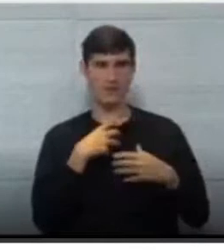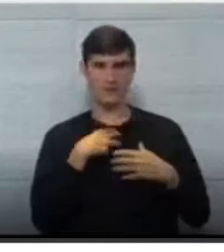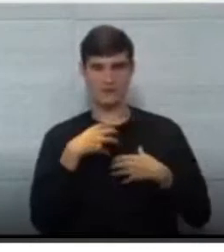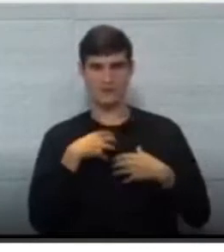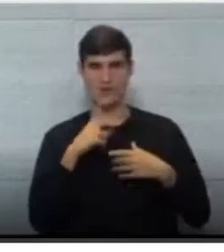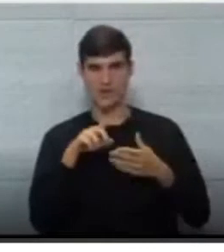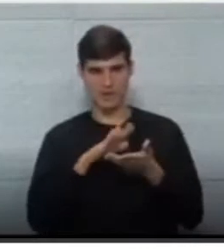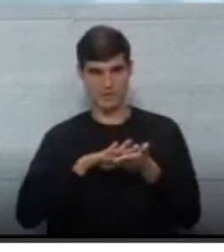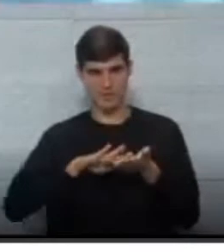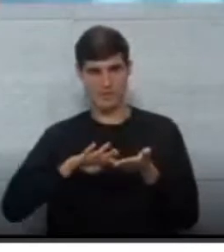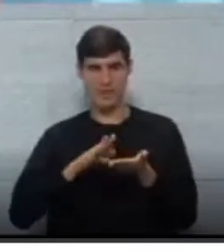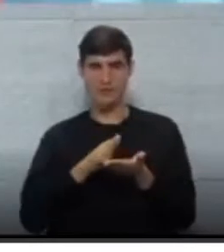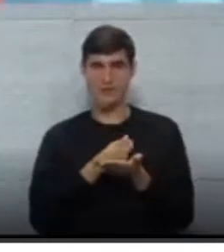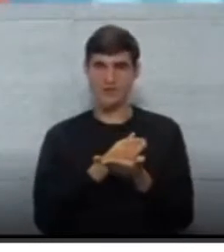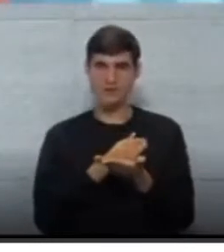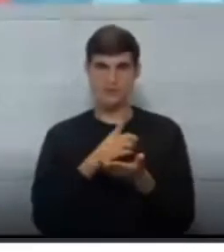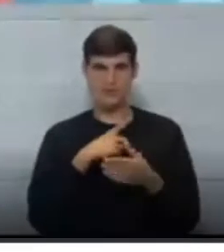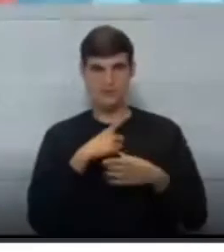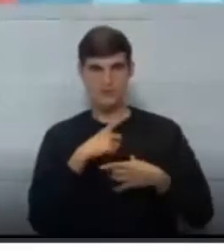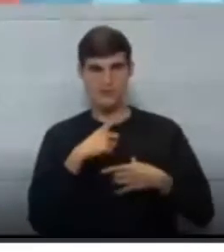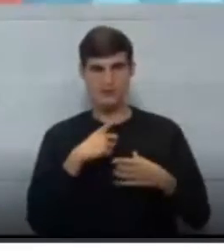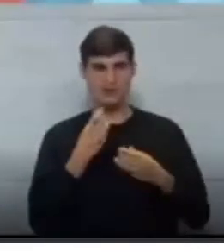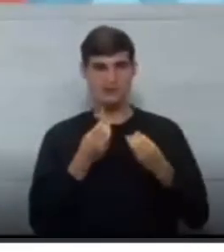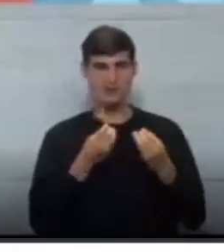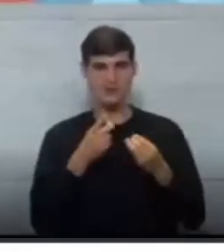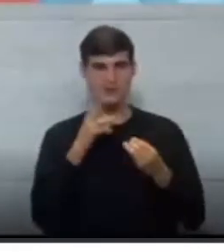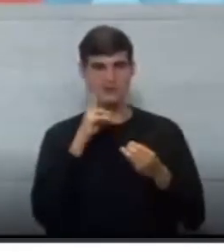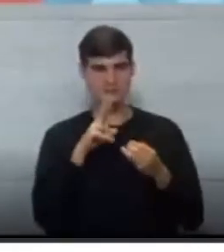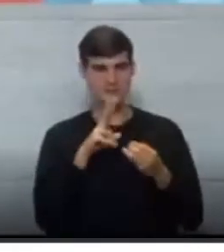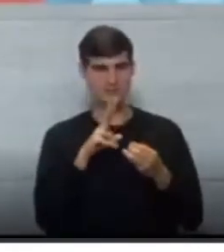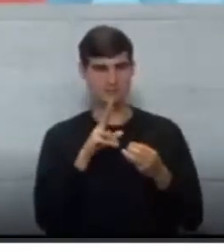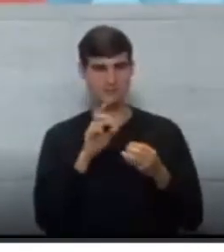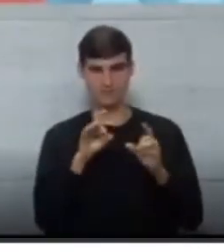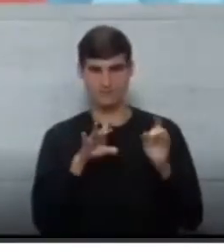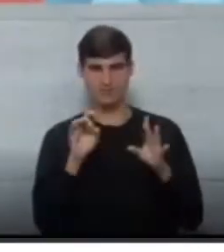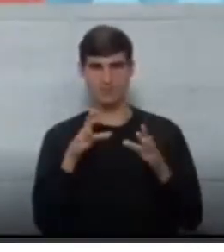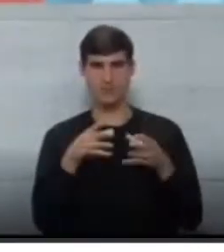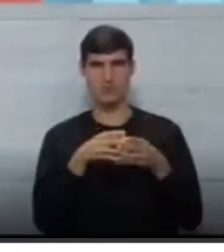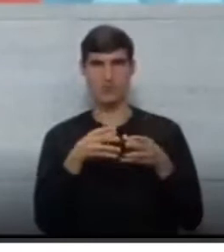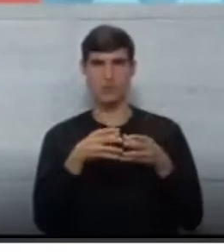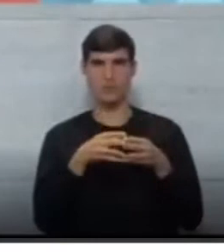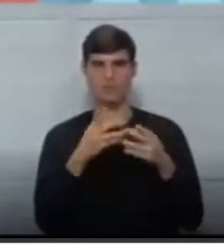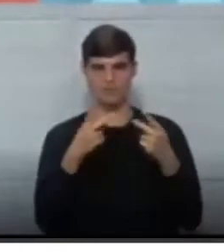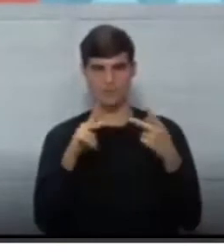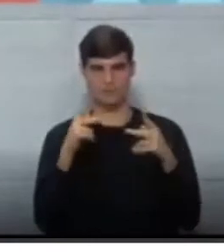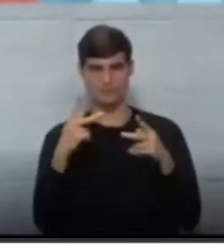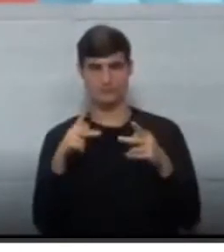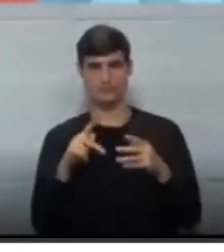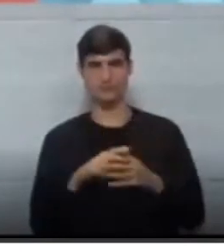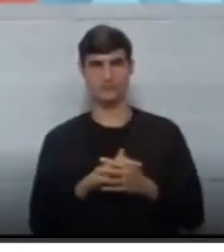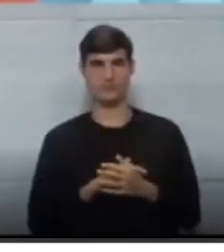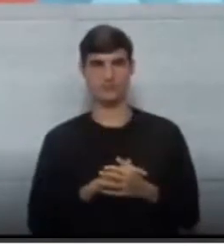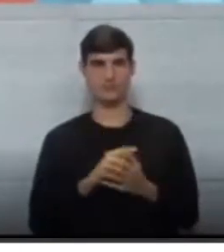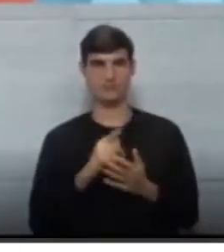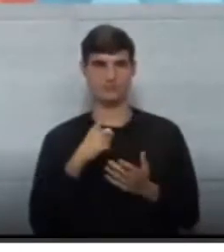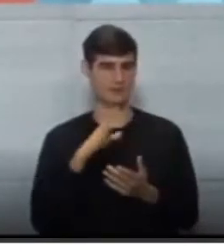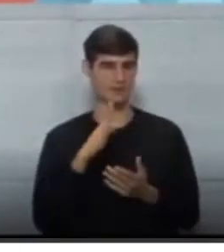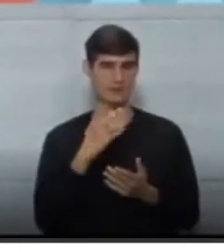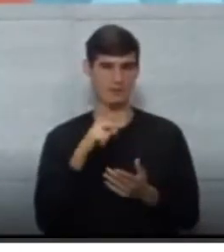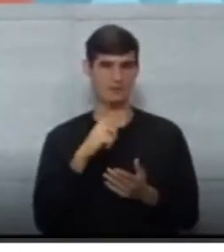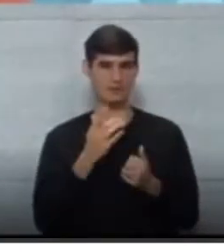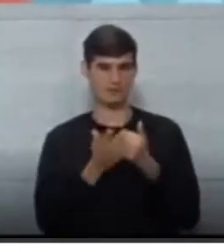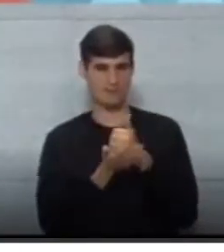faça a separação, que a gente separe o Staphylococcus aureus de outros grupos de estafilococos, tá?